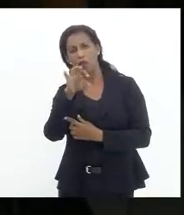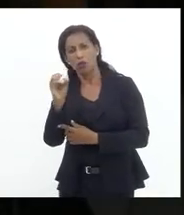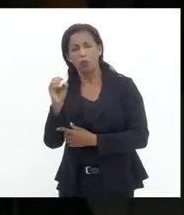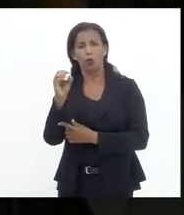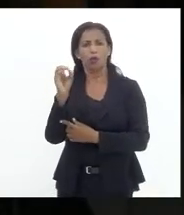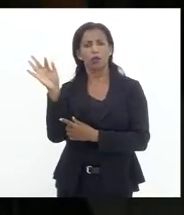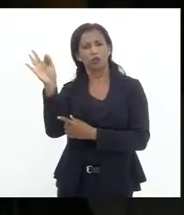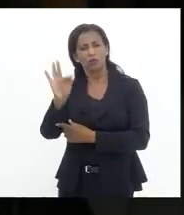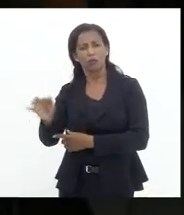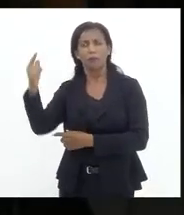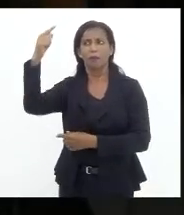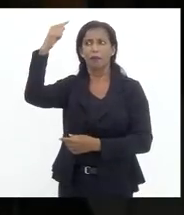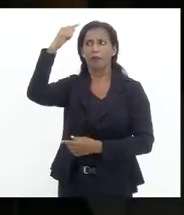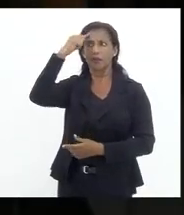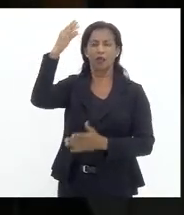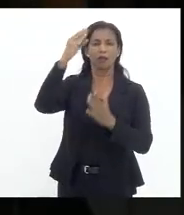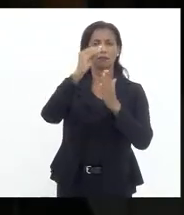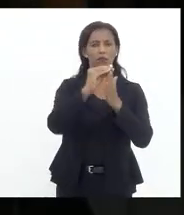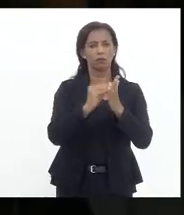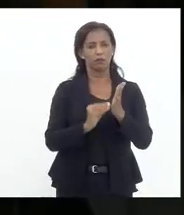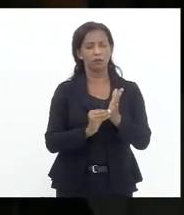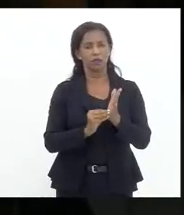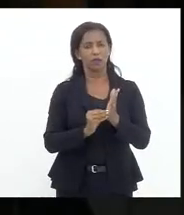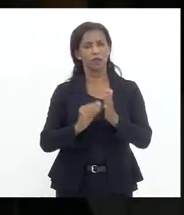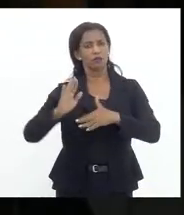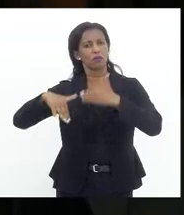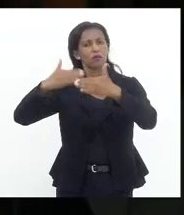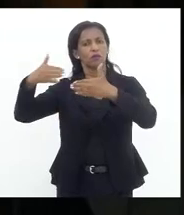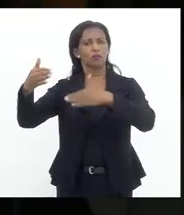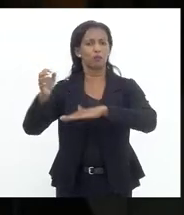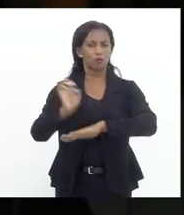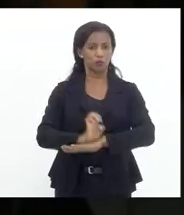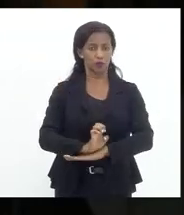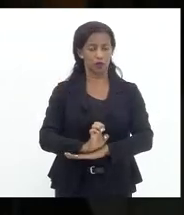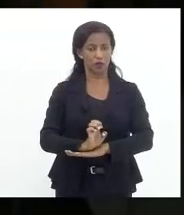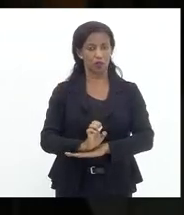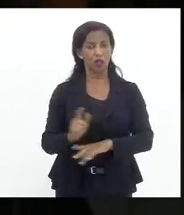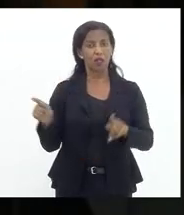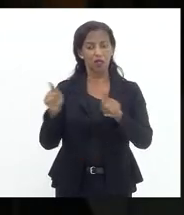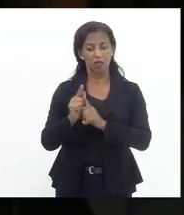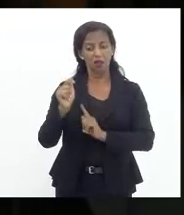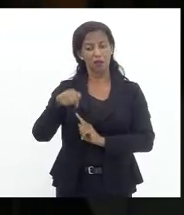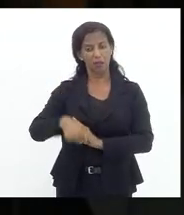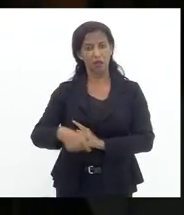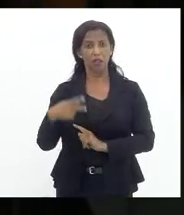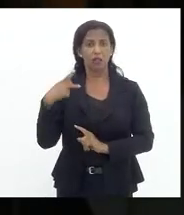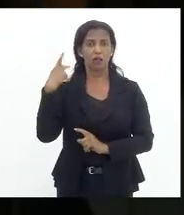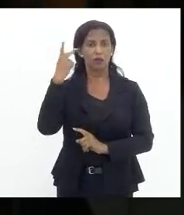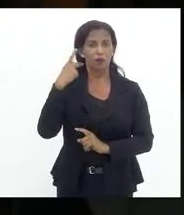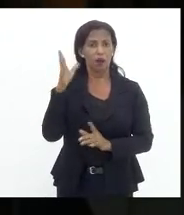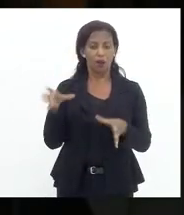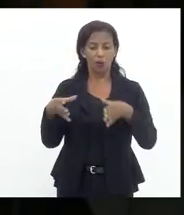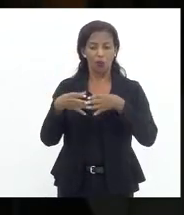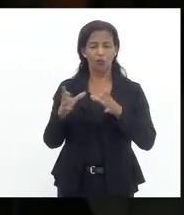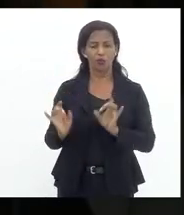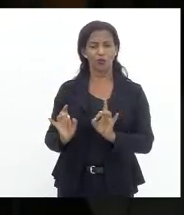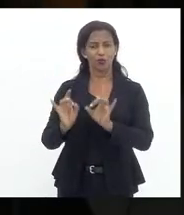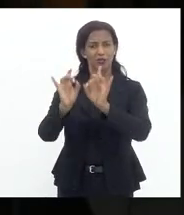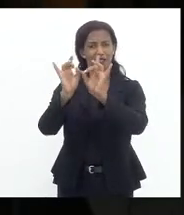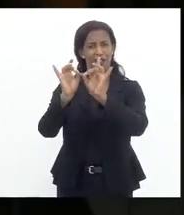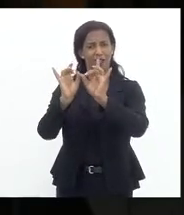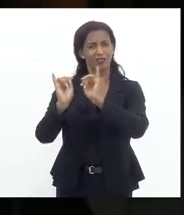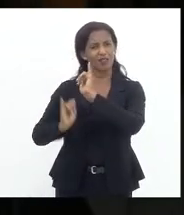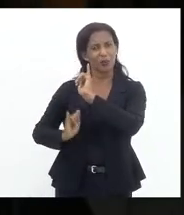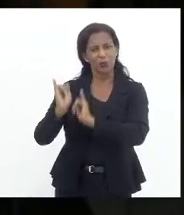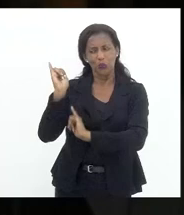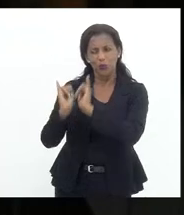para pensar uma agenda desenvolvimentista para o Estado. E, naturalmente, aqui no Parlamento também, a Comissão Especial da Indústria Naval